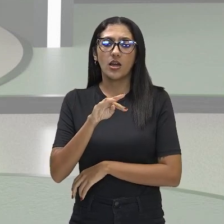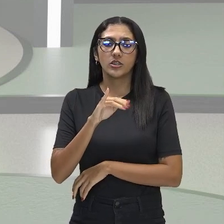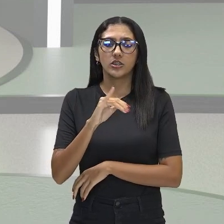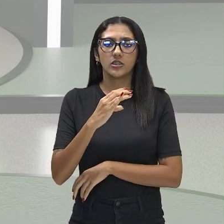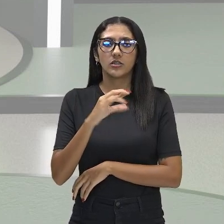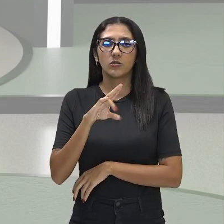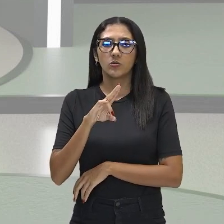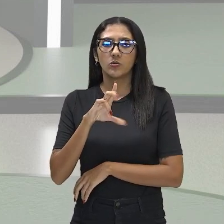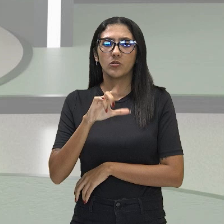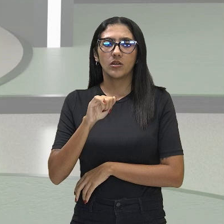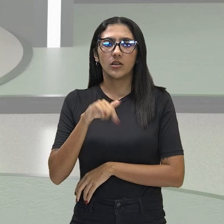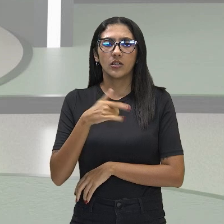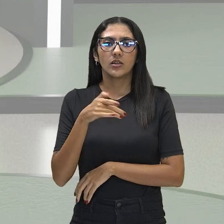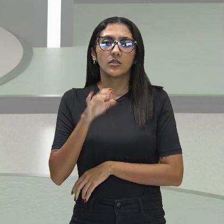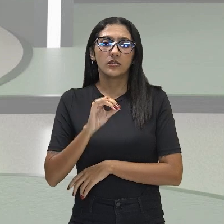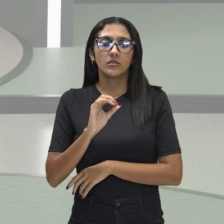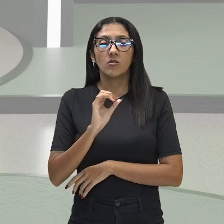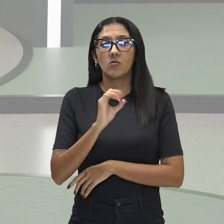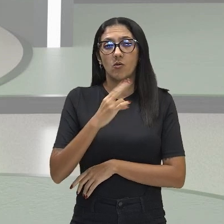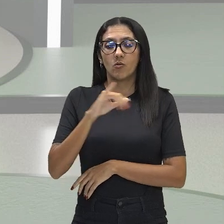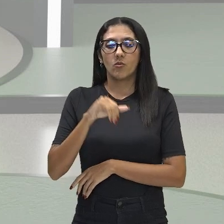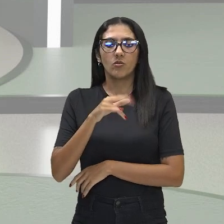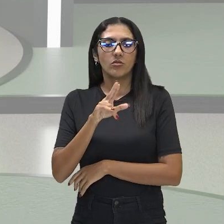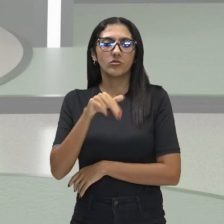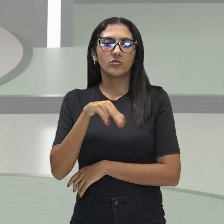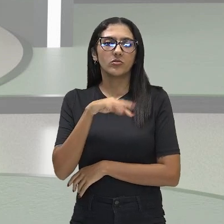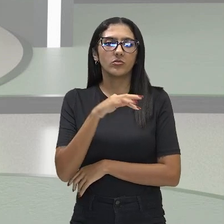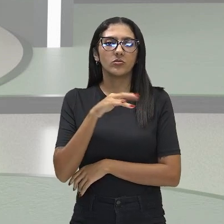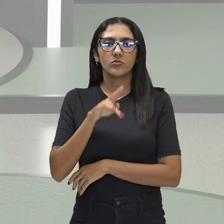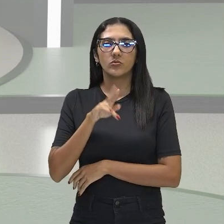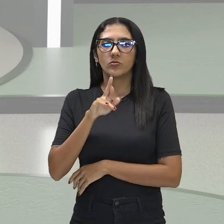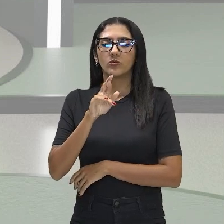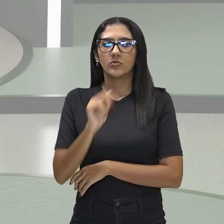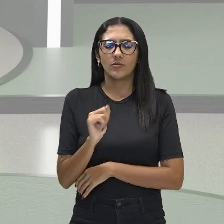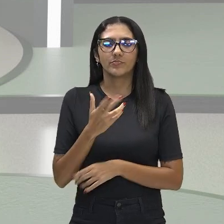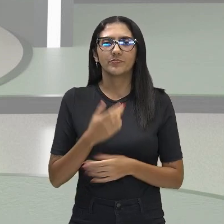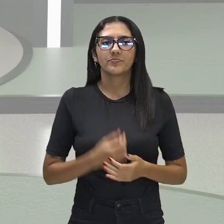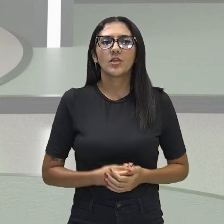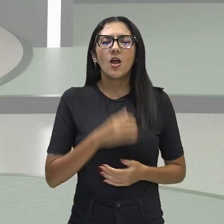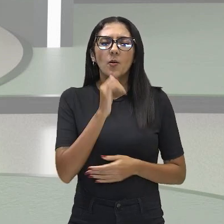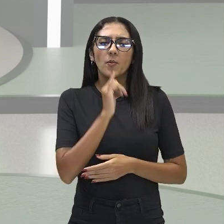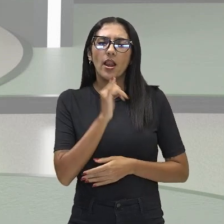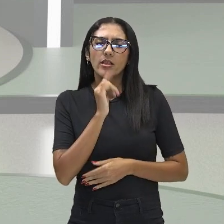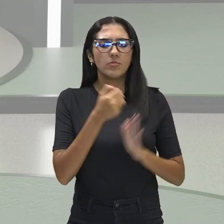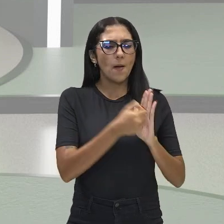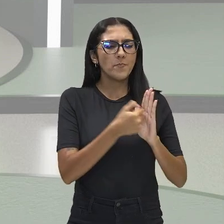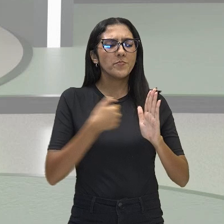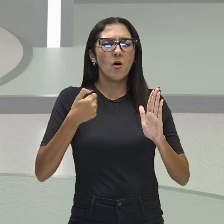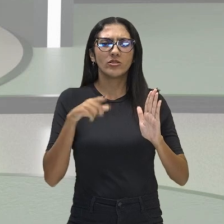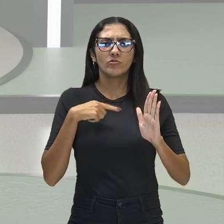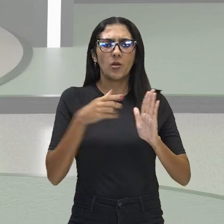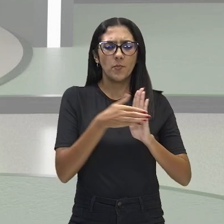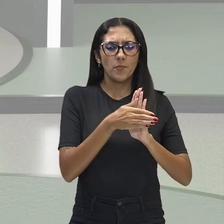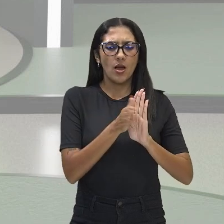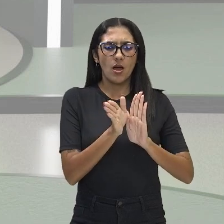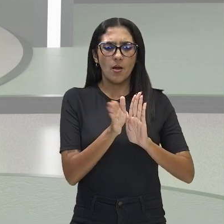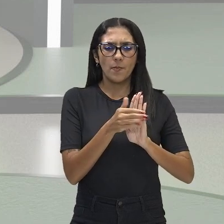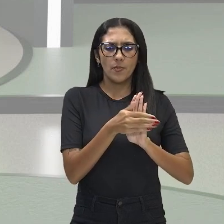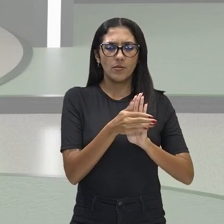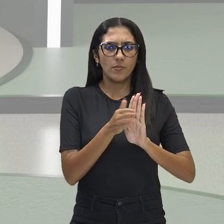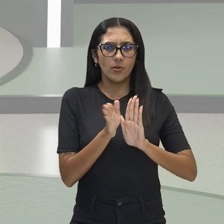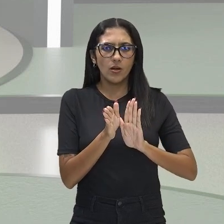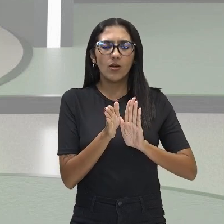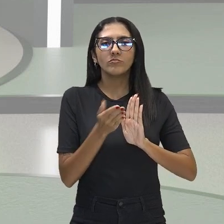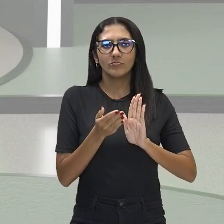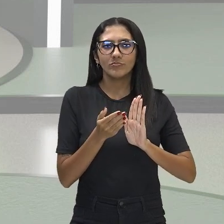quê? De junturas. Então, que nem na nossa porta, para a gente abrir, ela não tem dobradiça, então as articulações elas